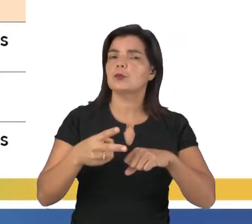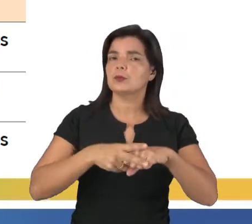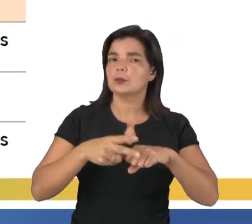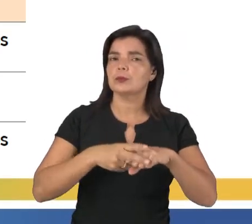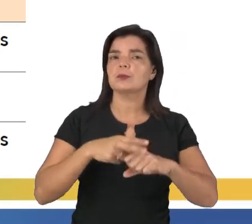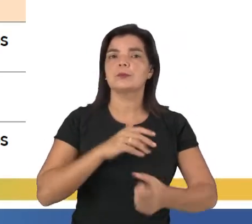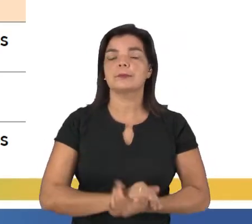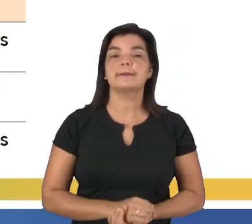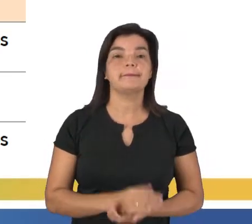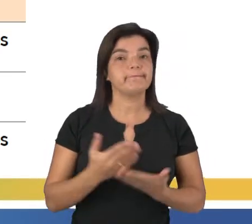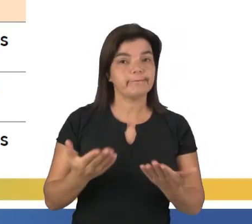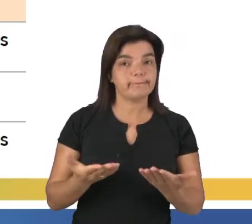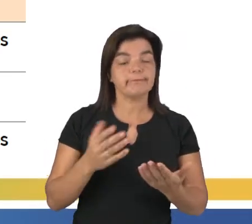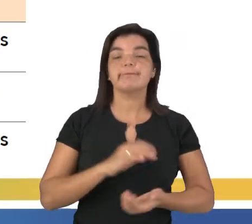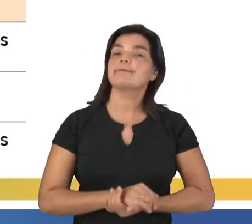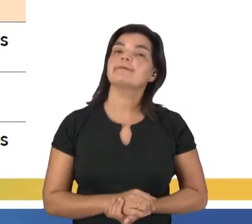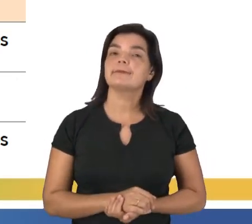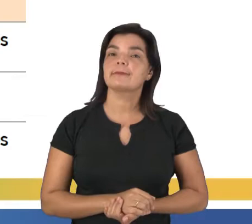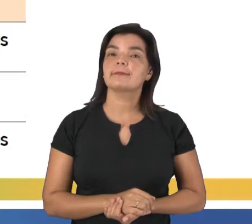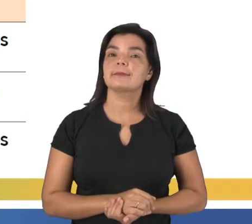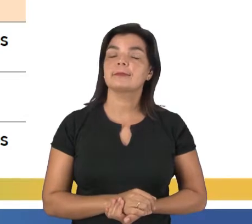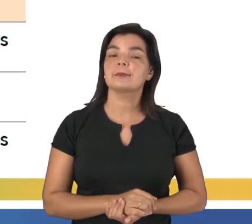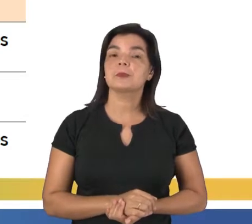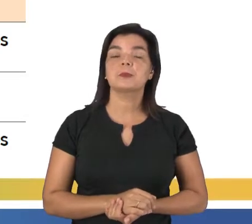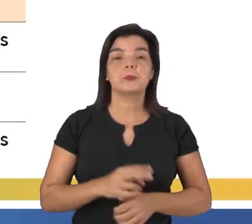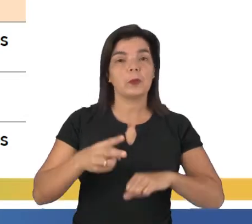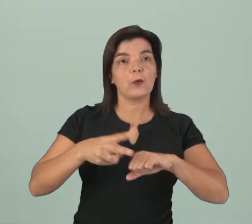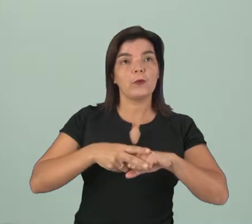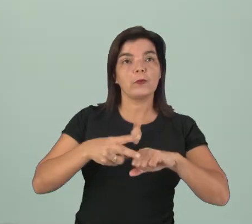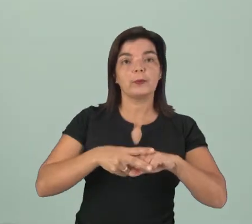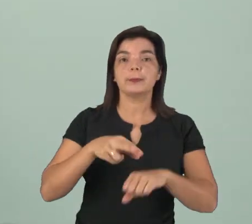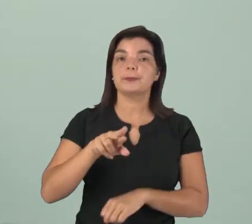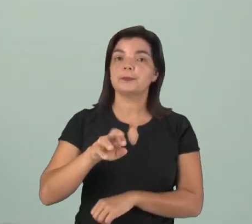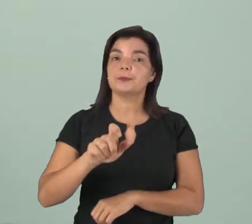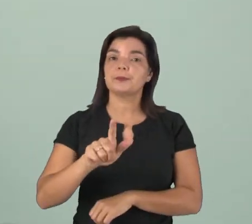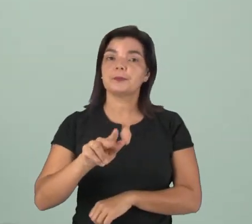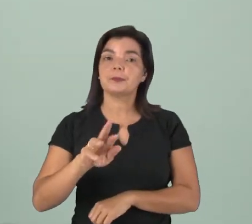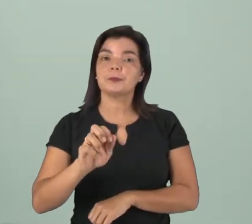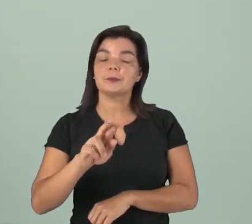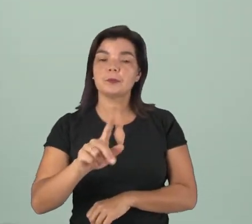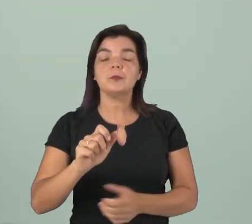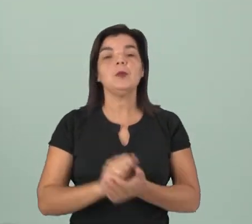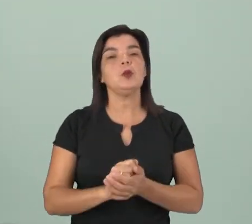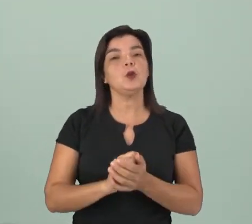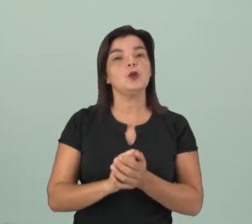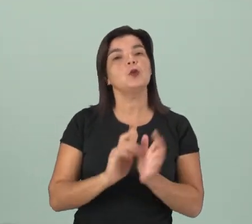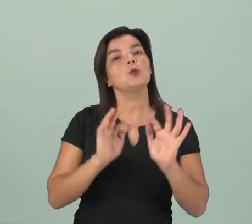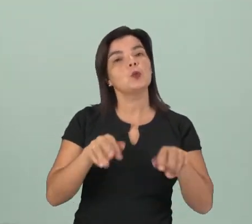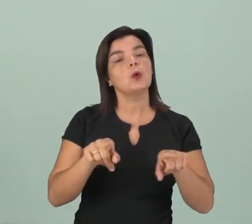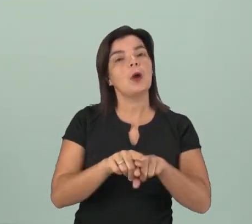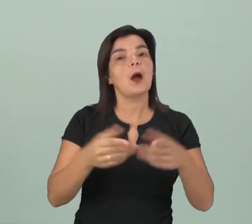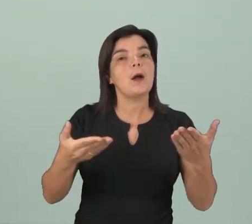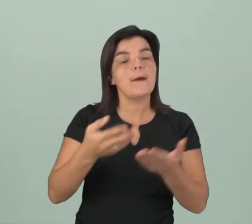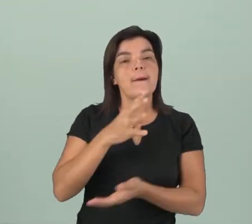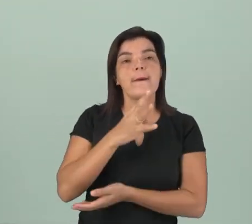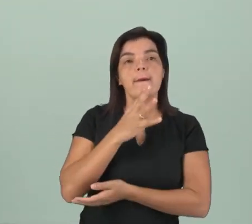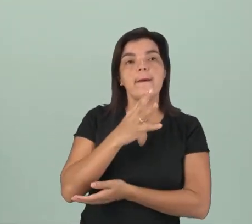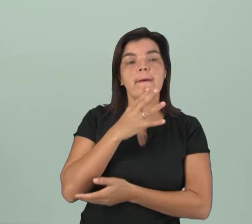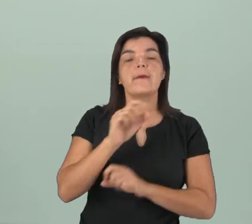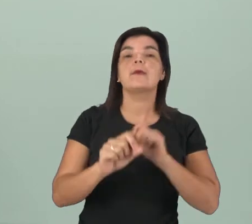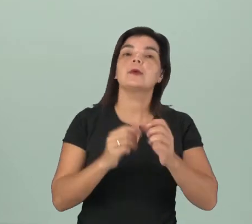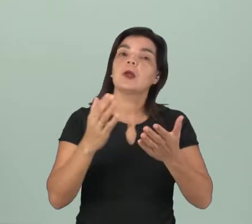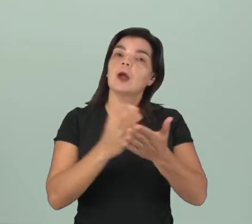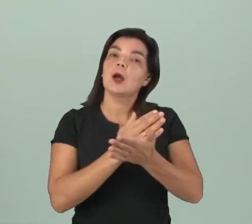verbos, tá, galera? Então, isso aí é verbo regular e suas decinências. Agora nós vamos